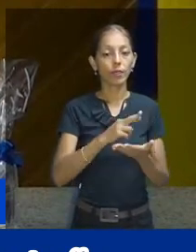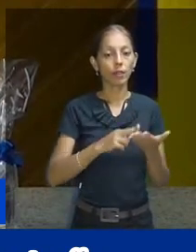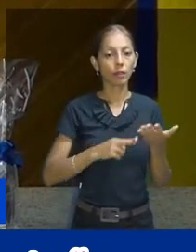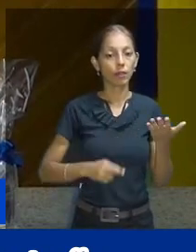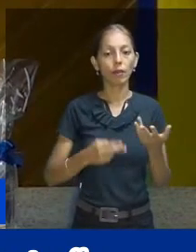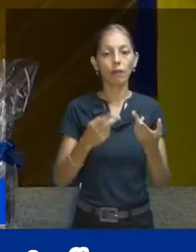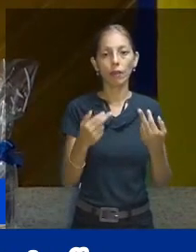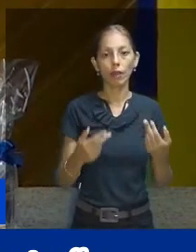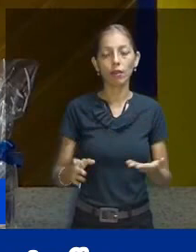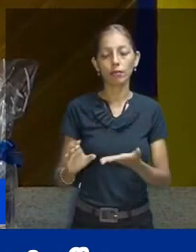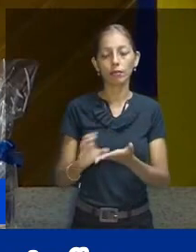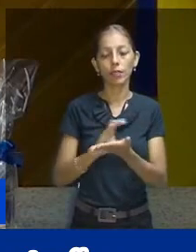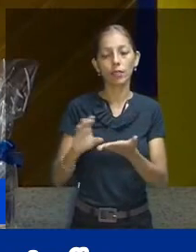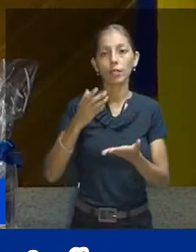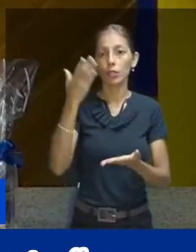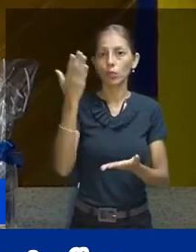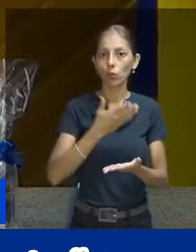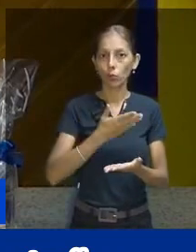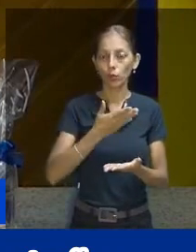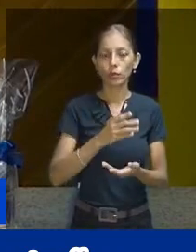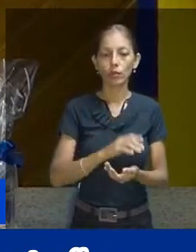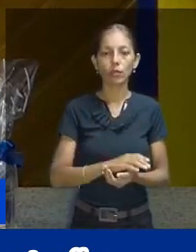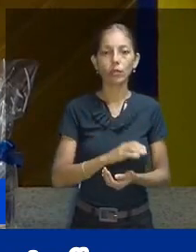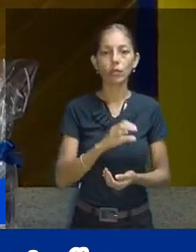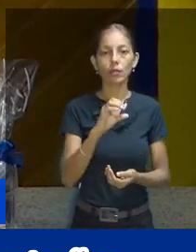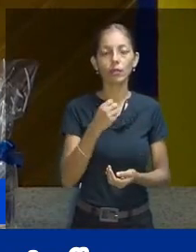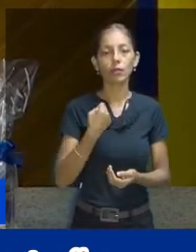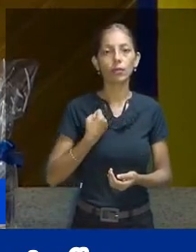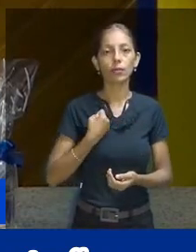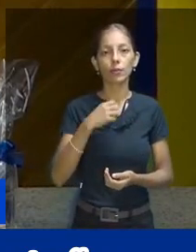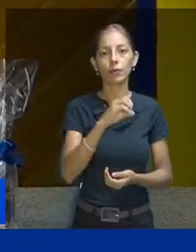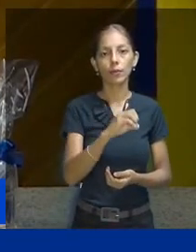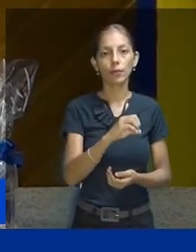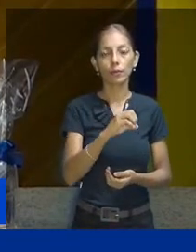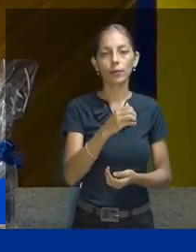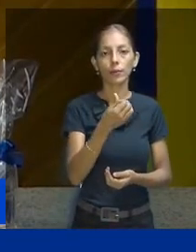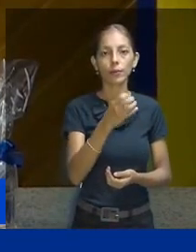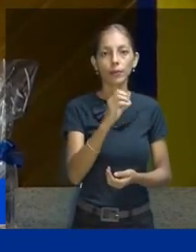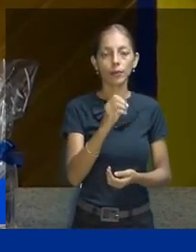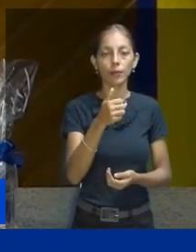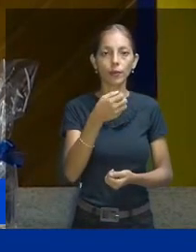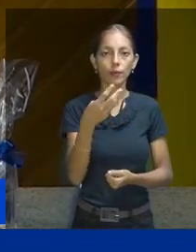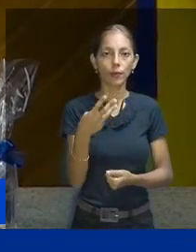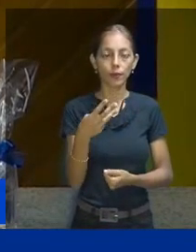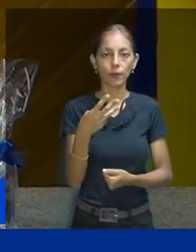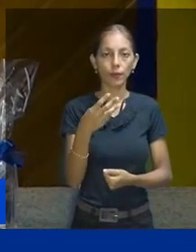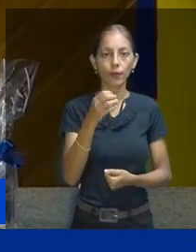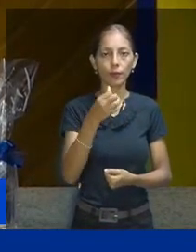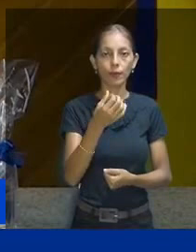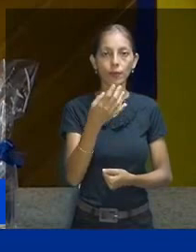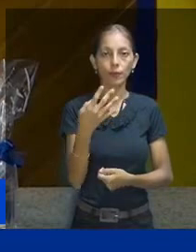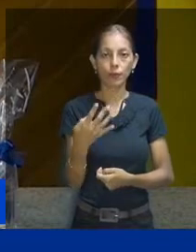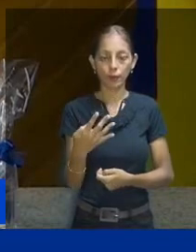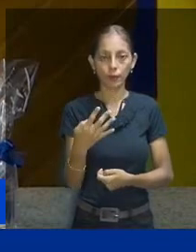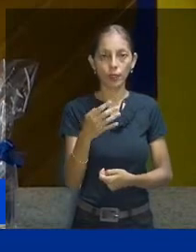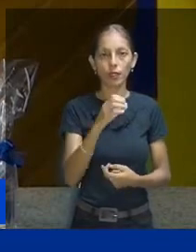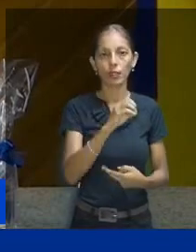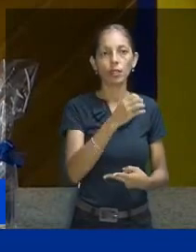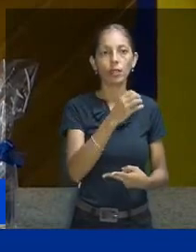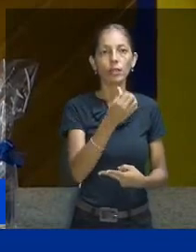de contas eleitorais. O número 060 1354, 0600